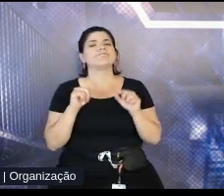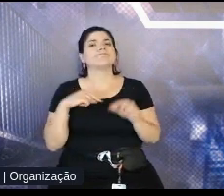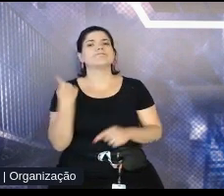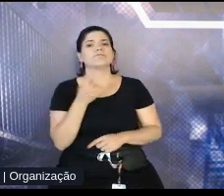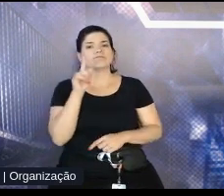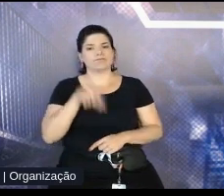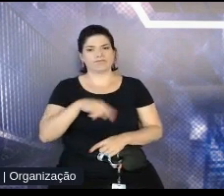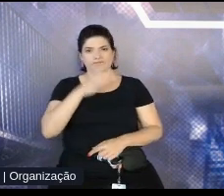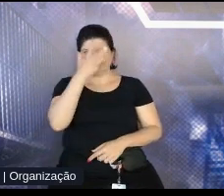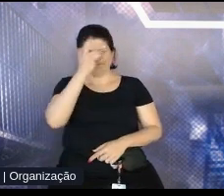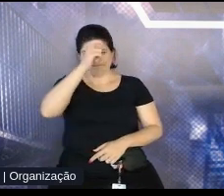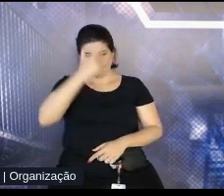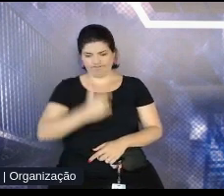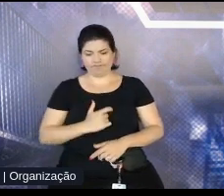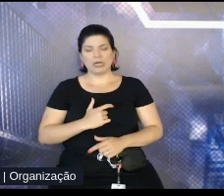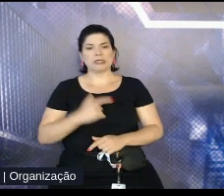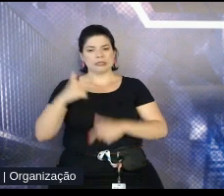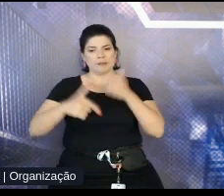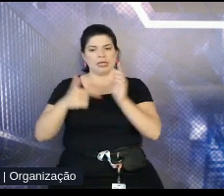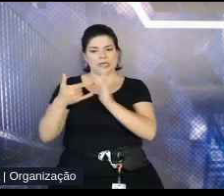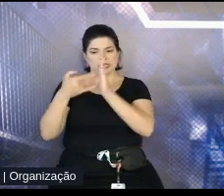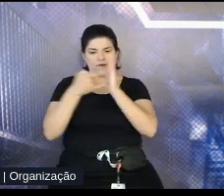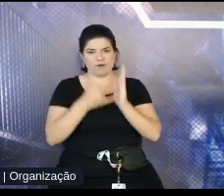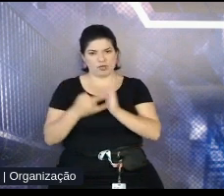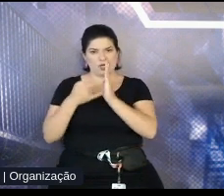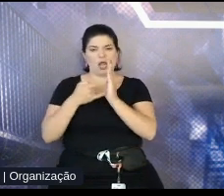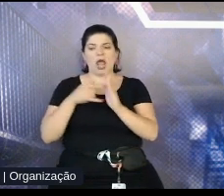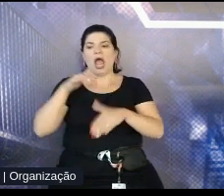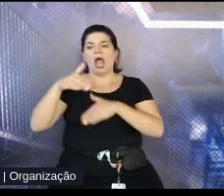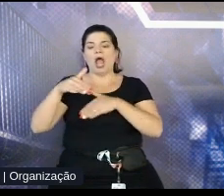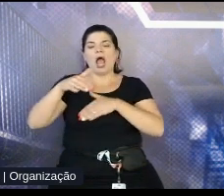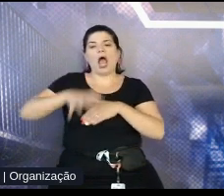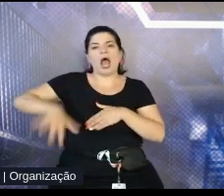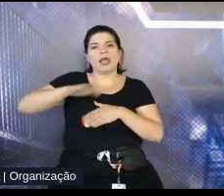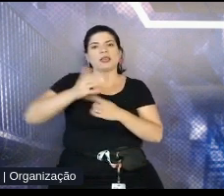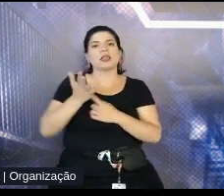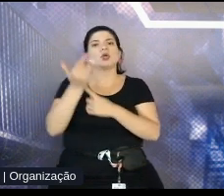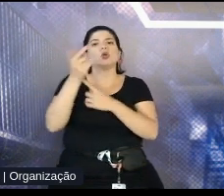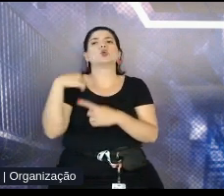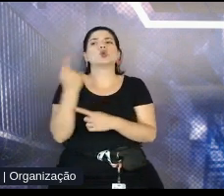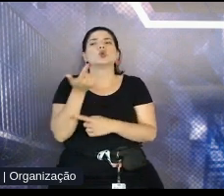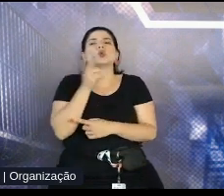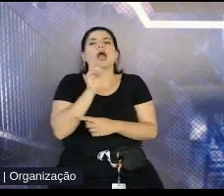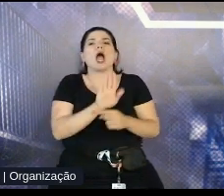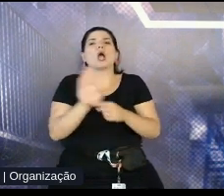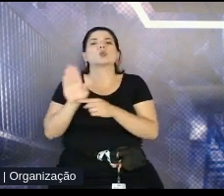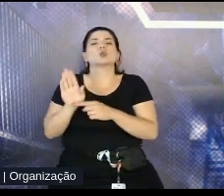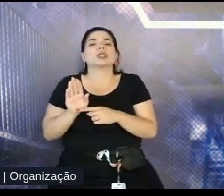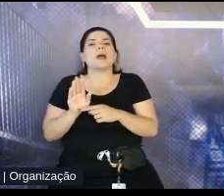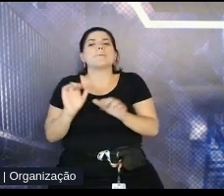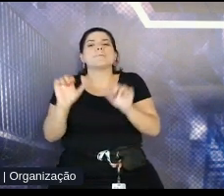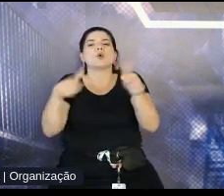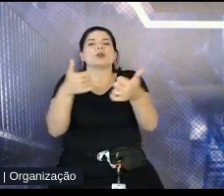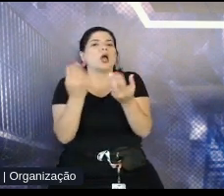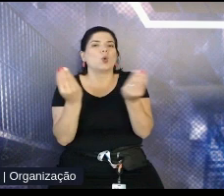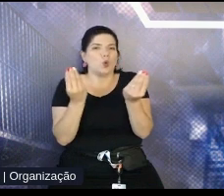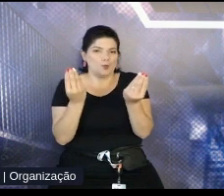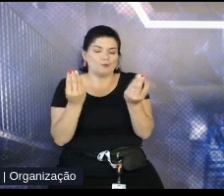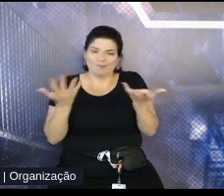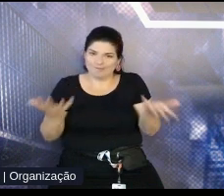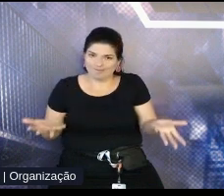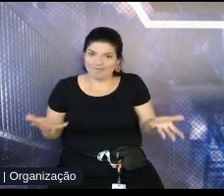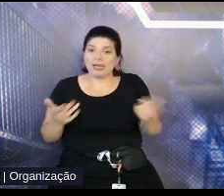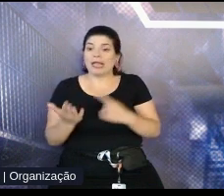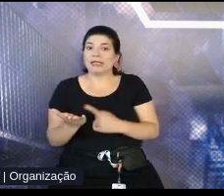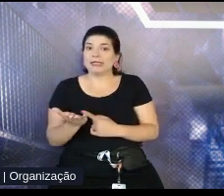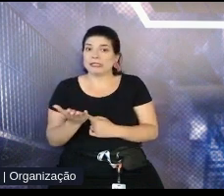pessoas desenvolvedoras, pessoas da área de tecnologia, estamos fazendo para mudar esse jogo? Então, mais uma vez, né? Quando a tecnologia